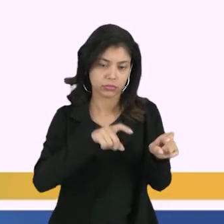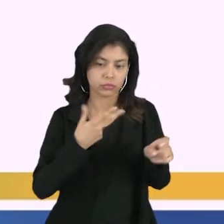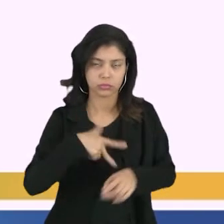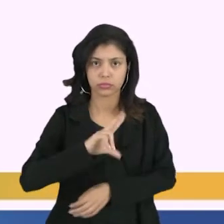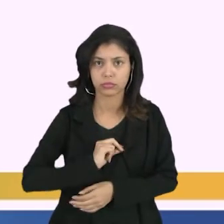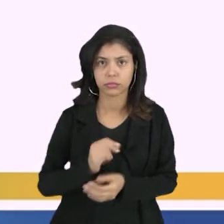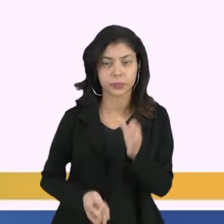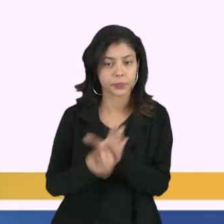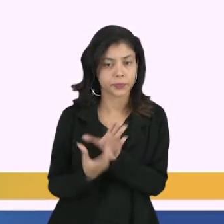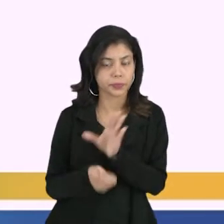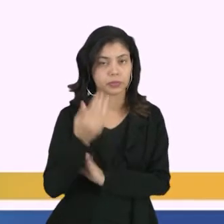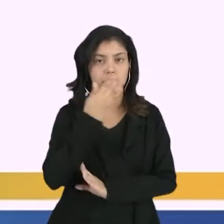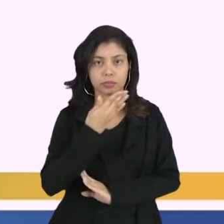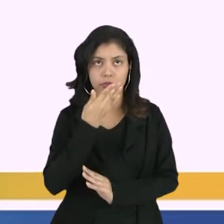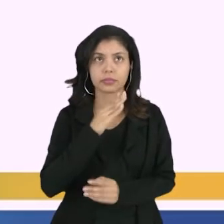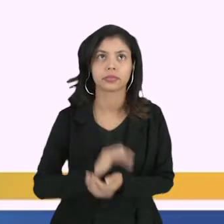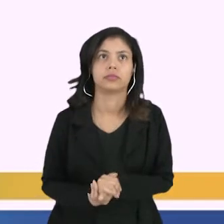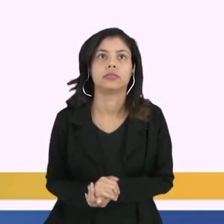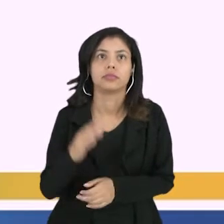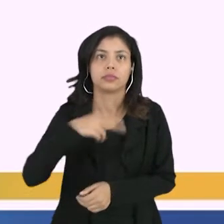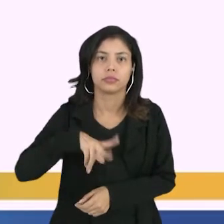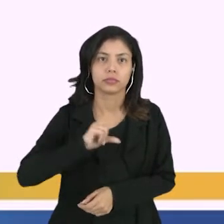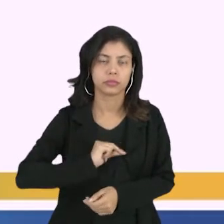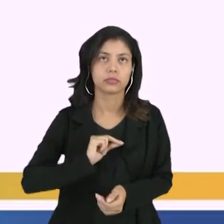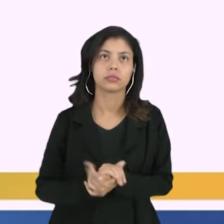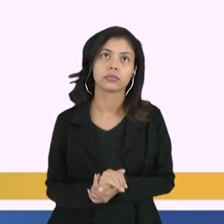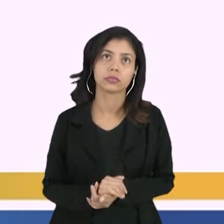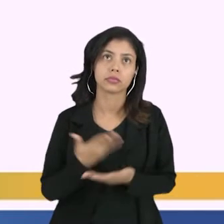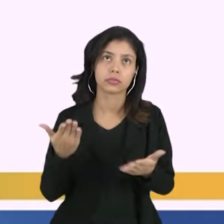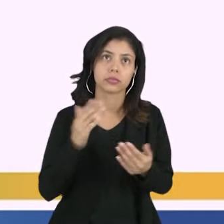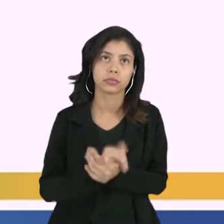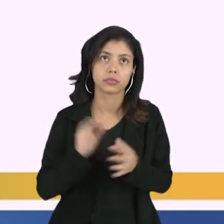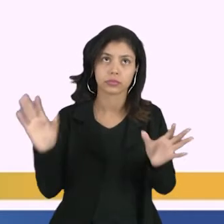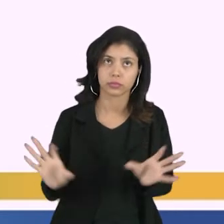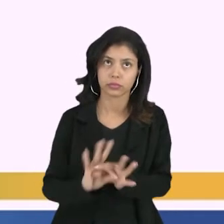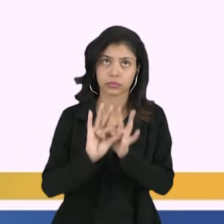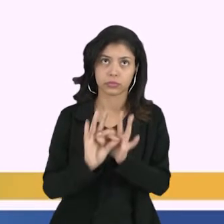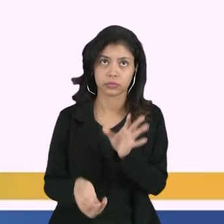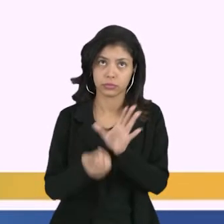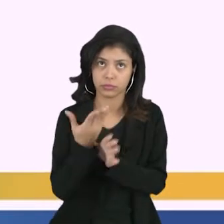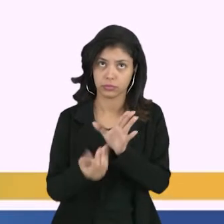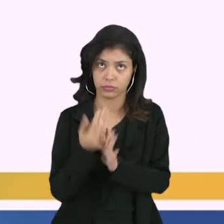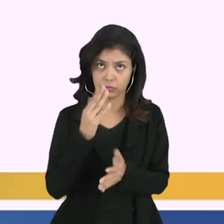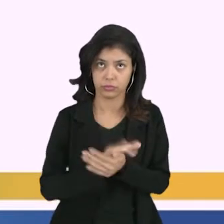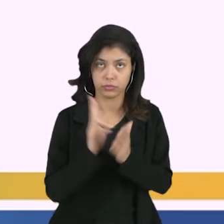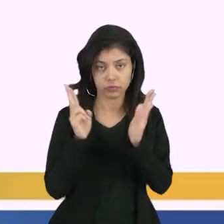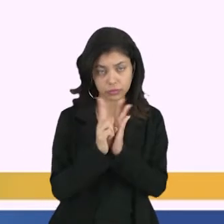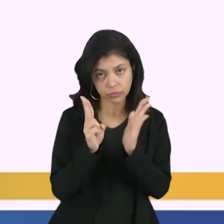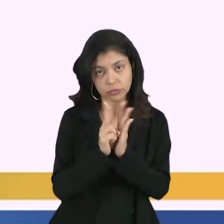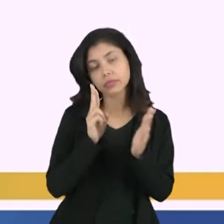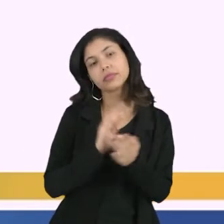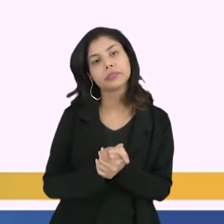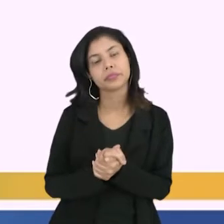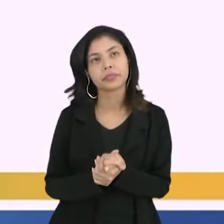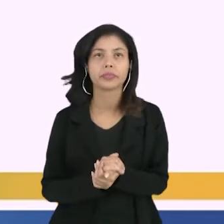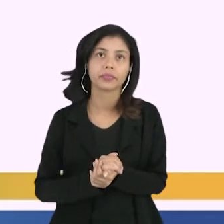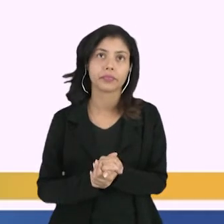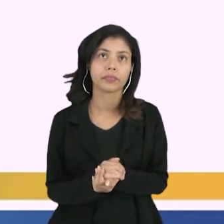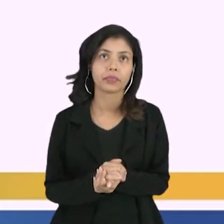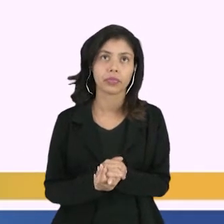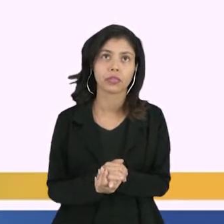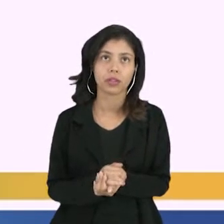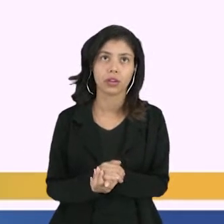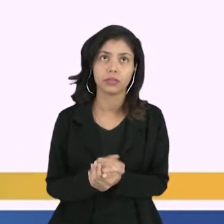açúcar, né? Os portugueses e alguns aliados nativos guerreavam contra os indígenas, né? E